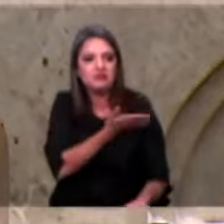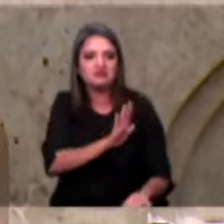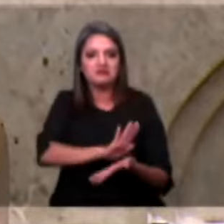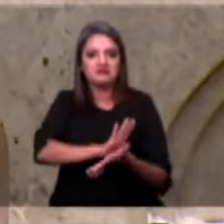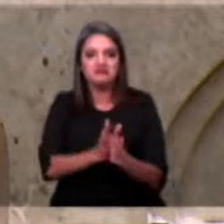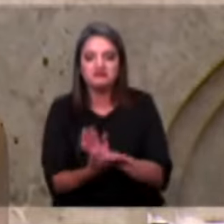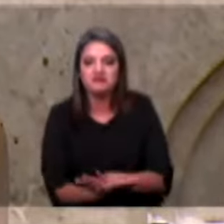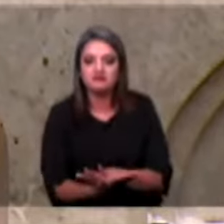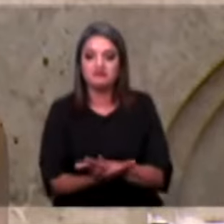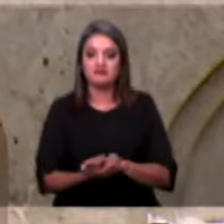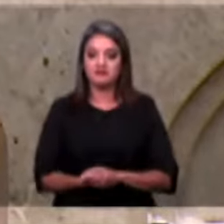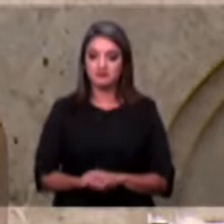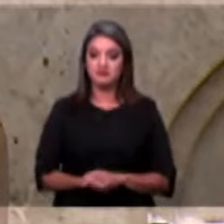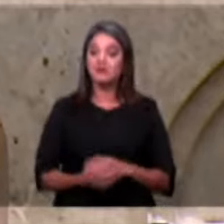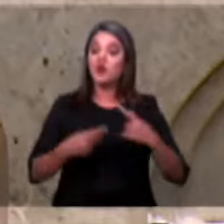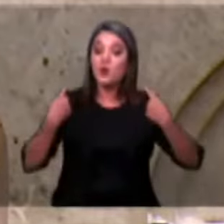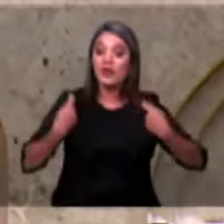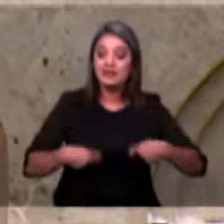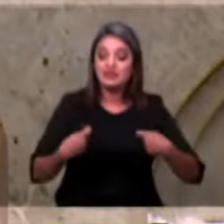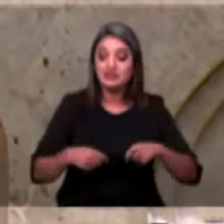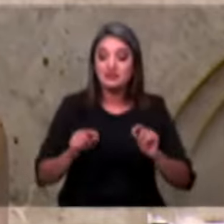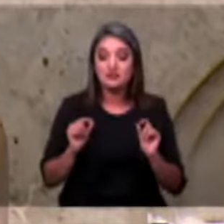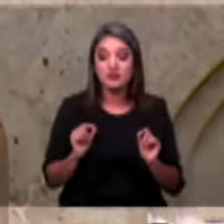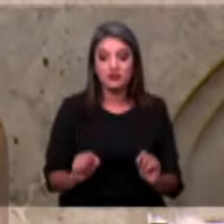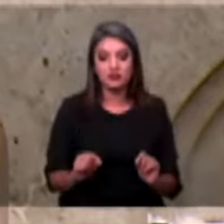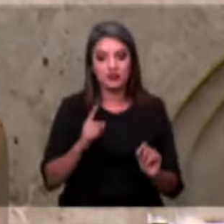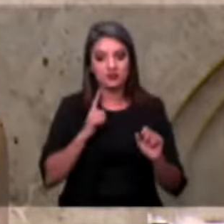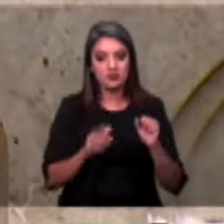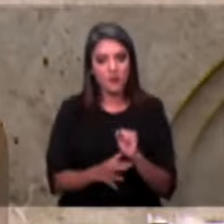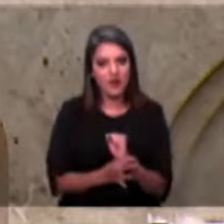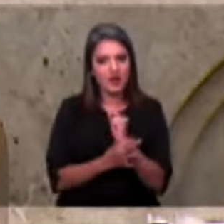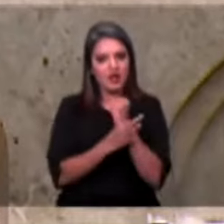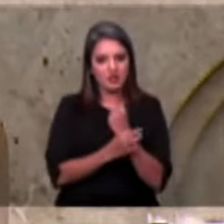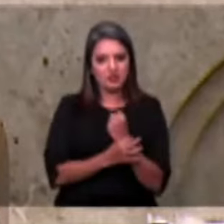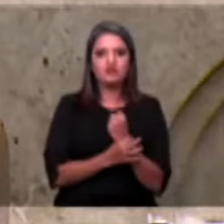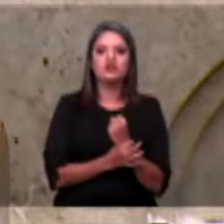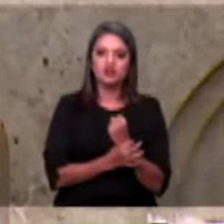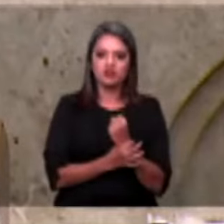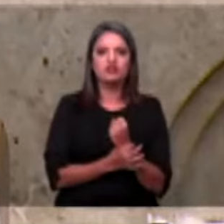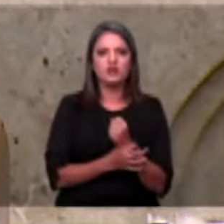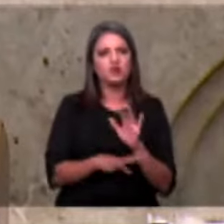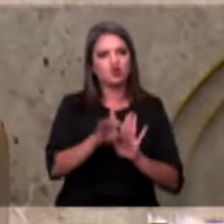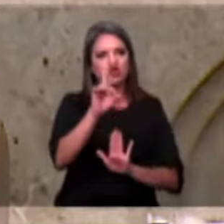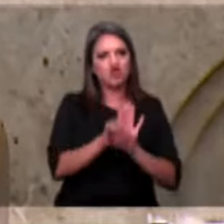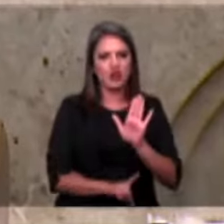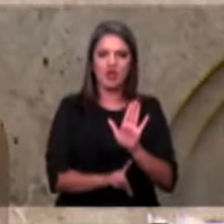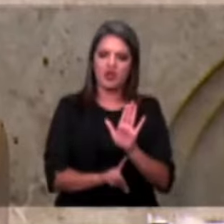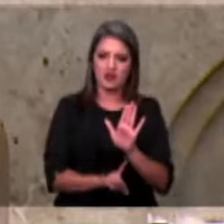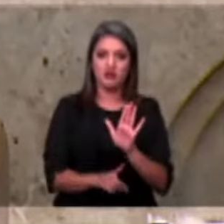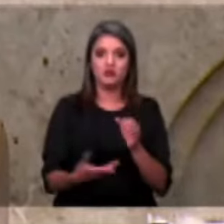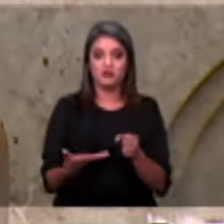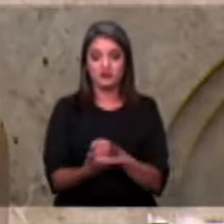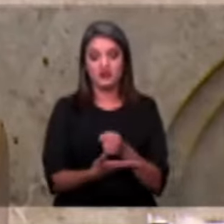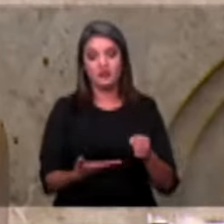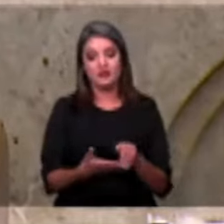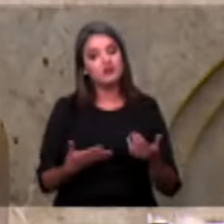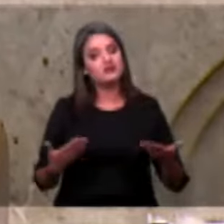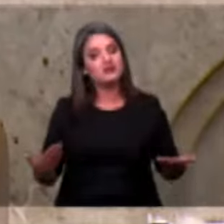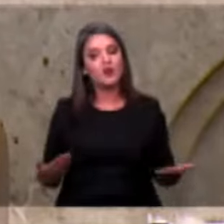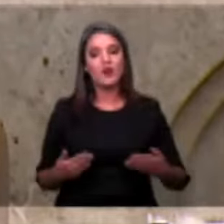discriminação. A necessidade de conferir garantia à estabilidade desses direitos essenciais é uma das